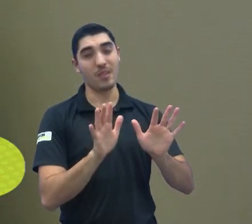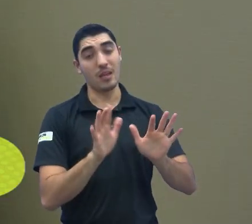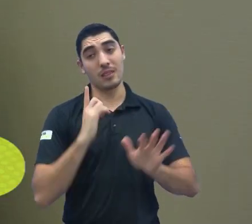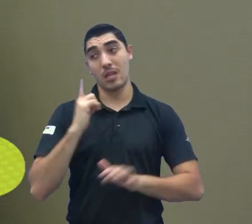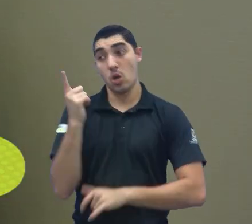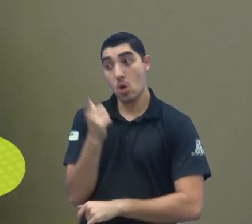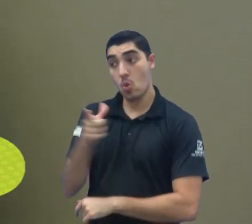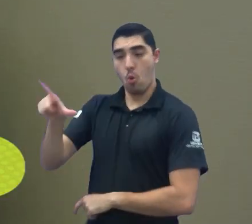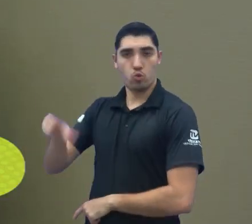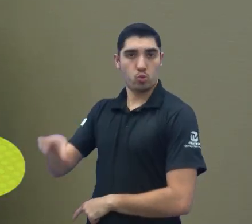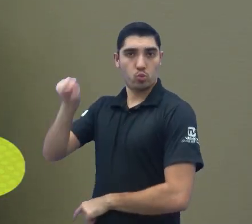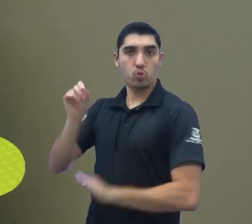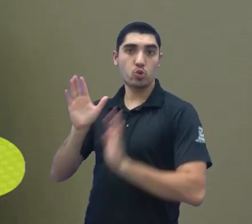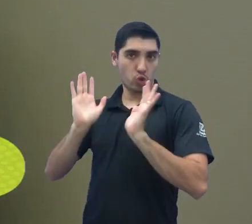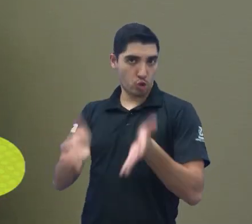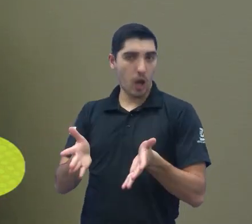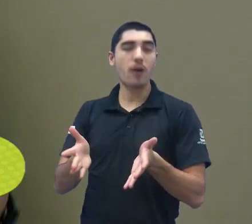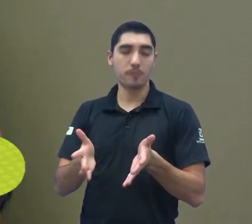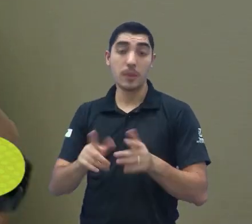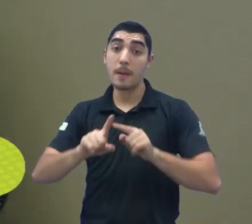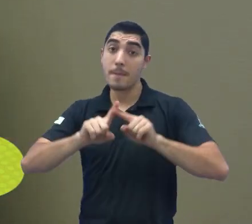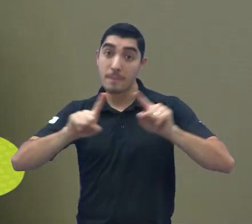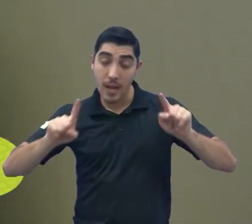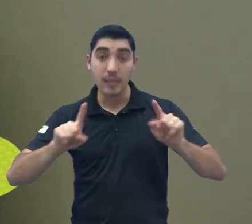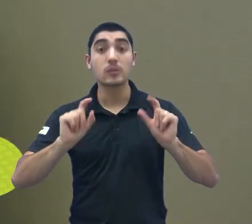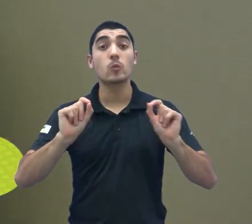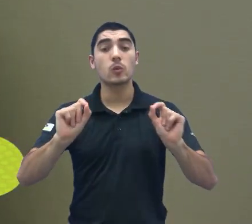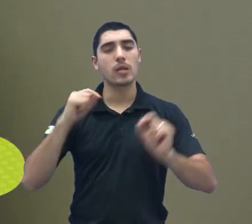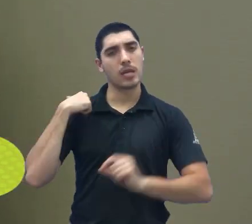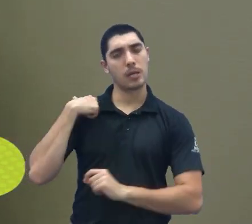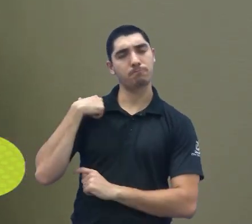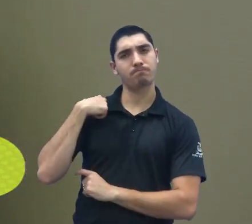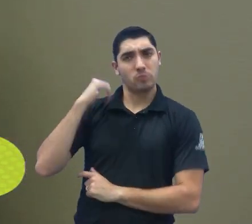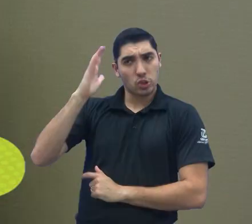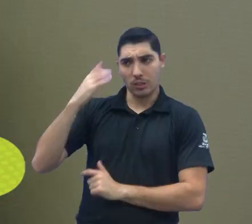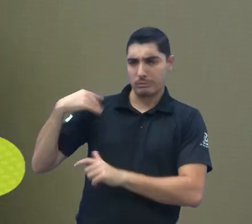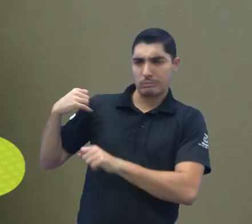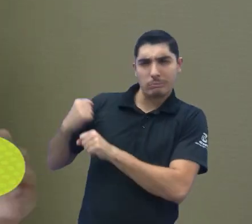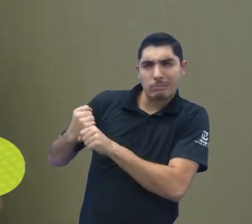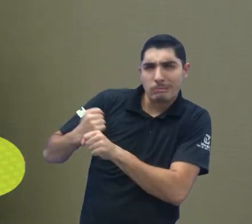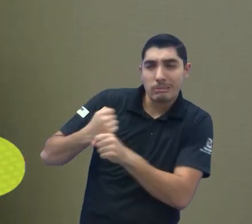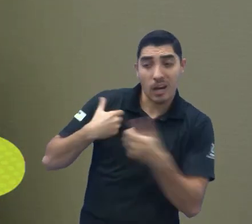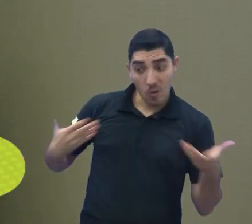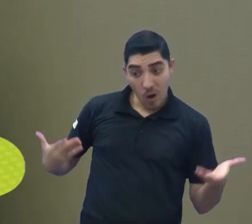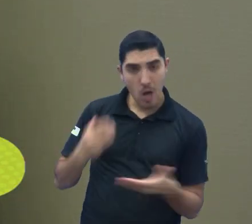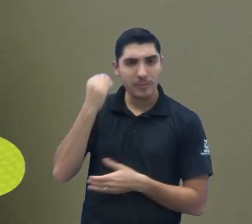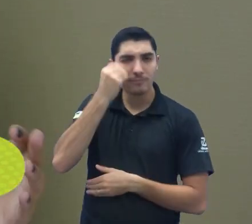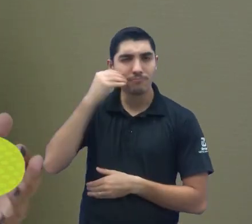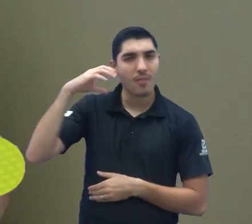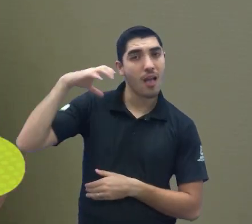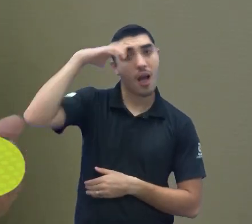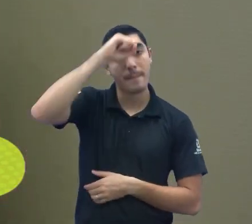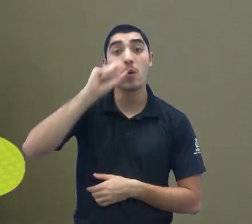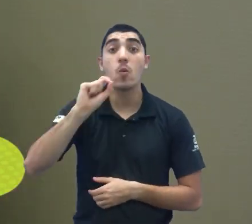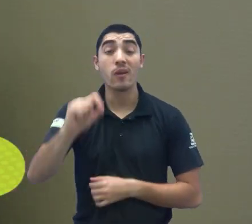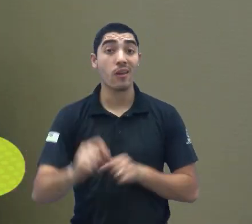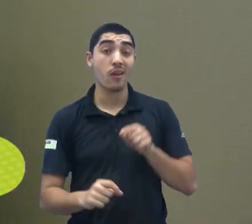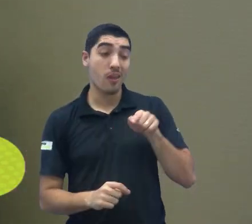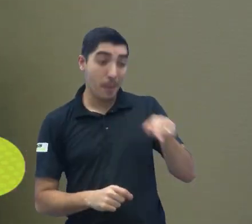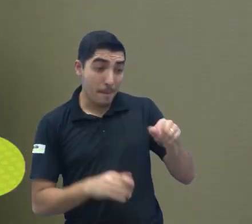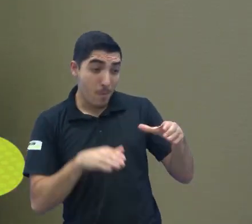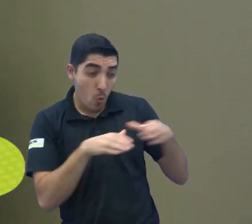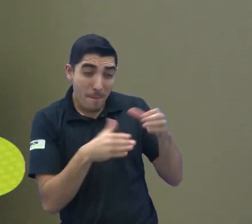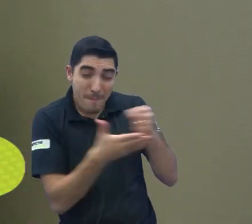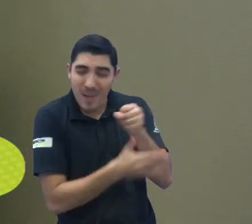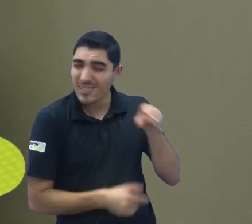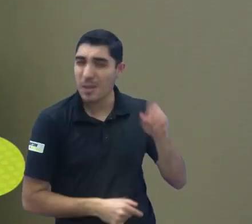trabalho perdure. Mas o que eu pude aprender nesses anos é que, assim, sem base não tem basquete. Porque, assim, quando